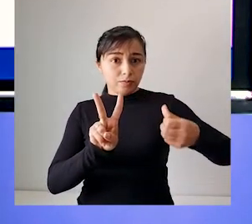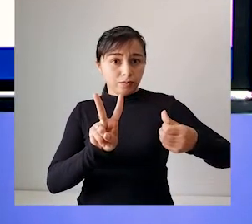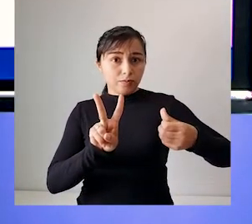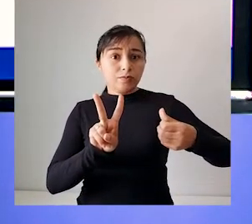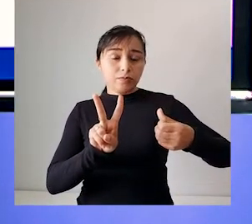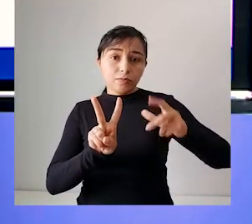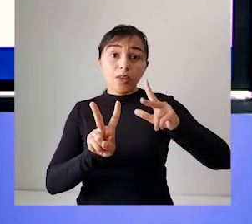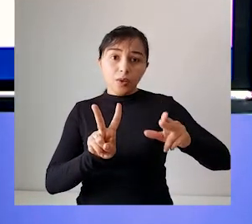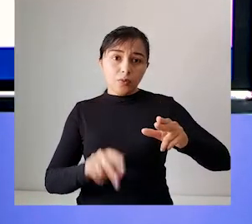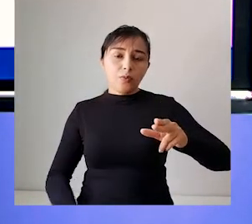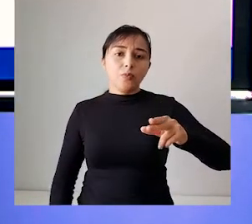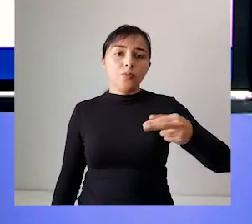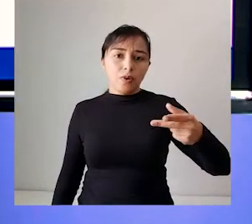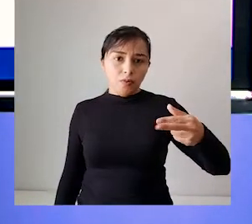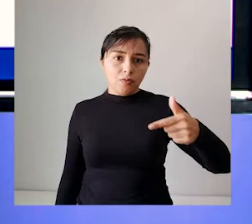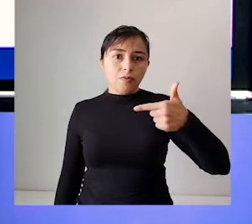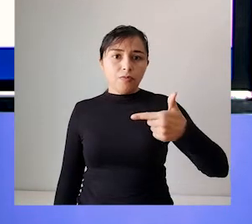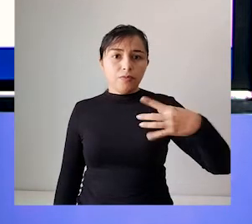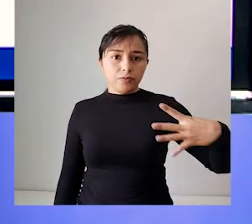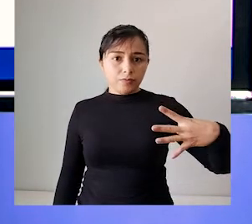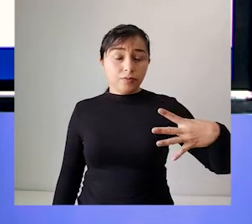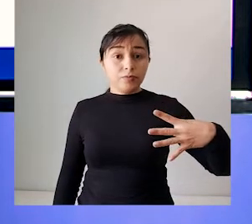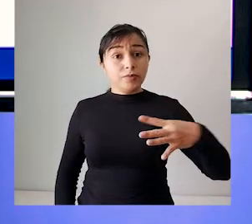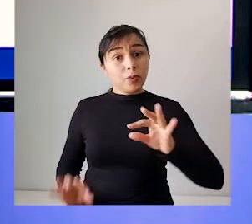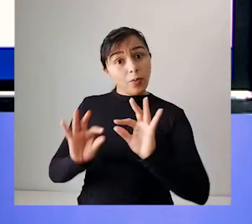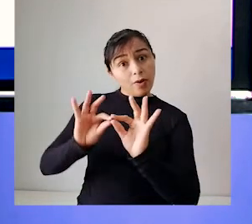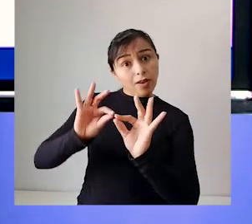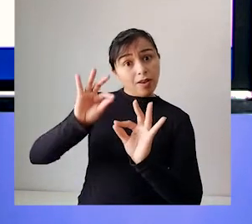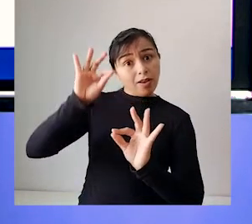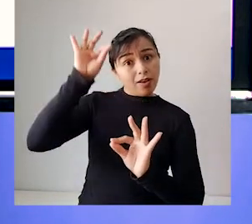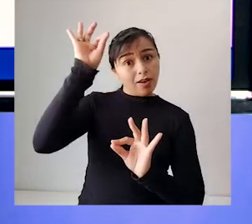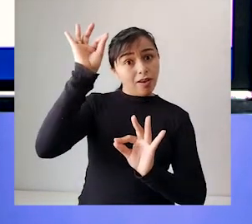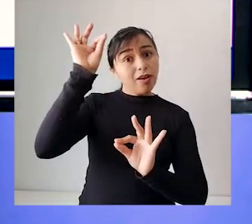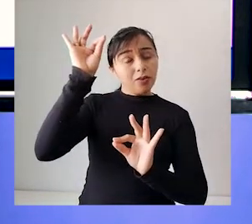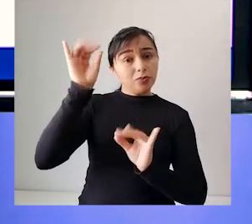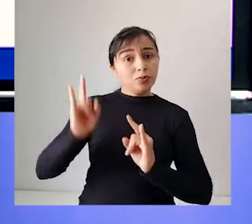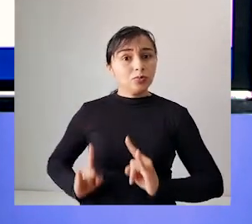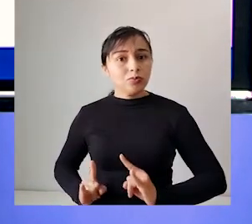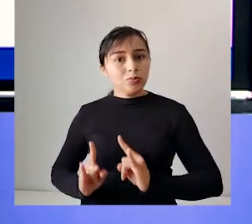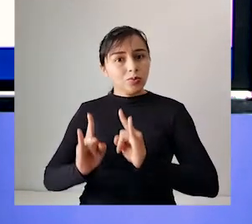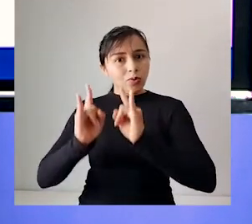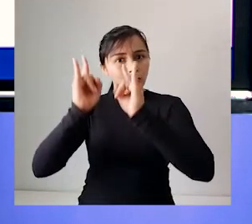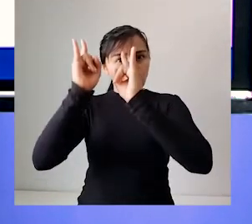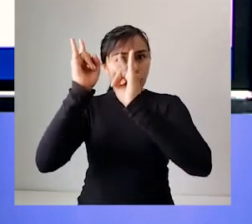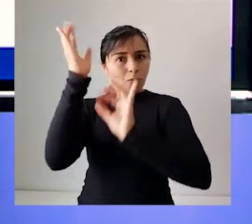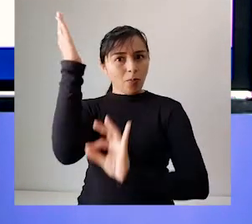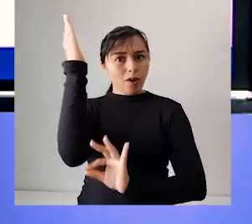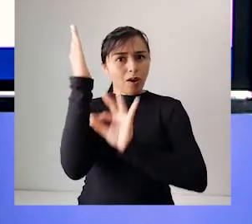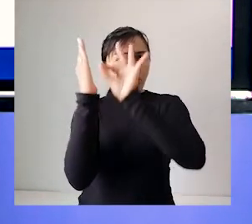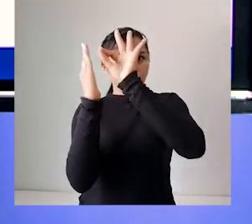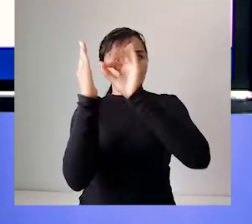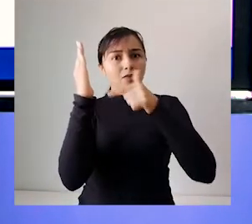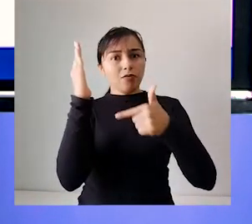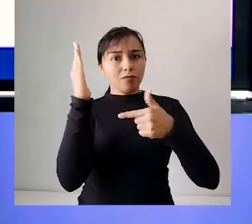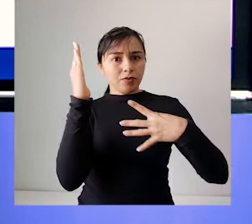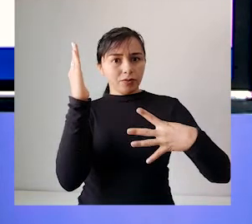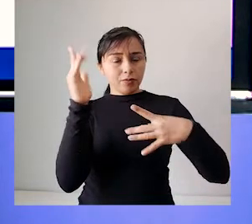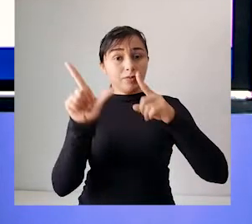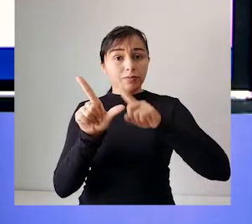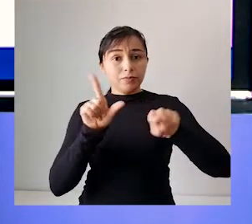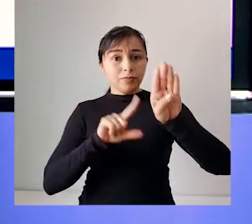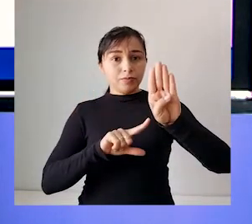24. Logo, a altura desse prédio é de 24 metros, alternativa de letra